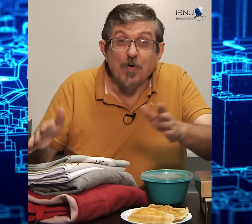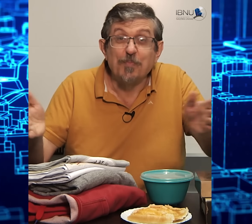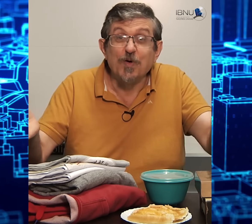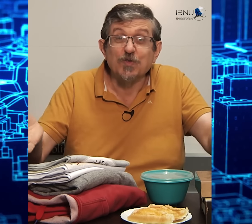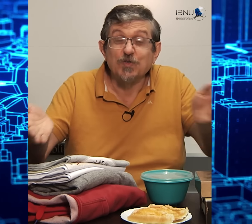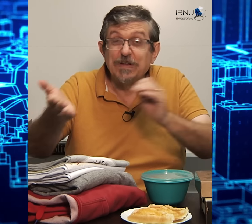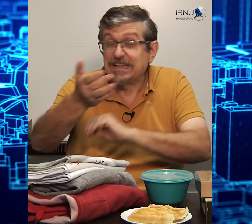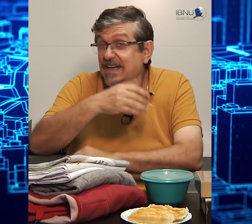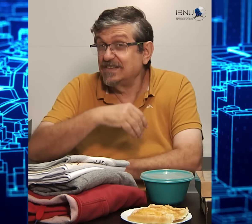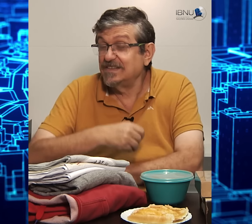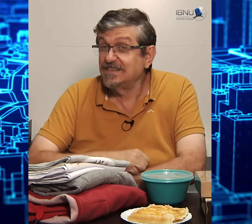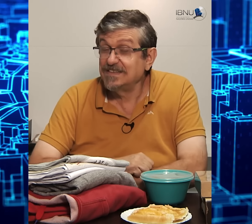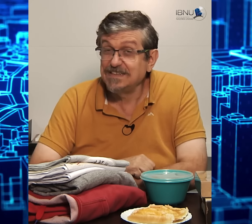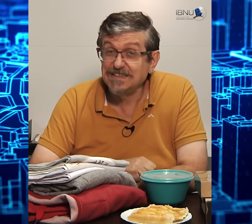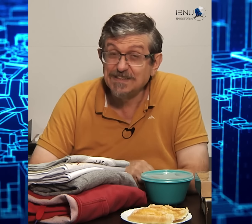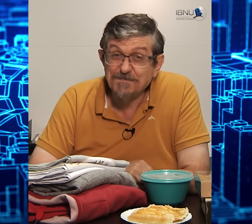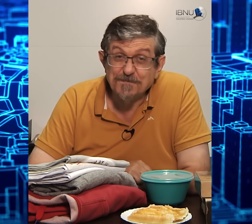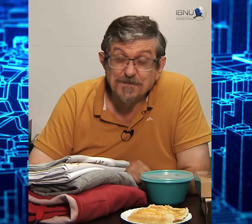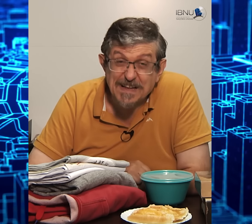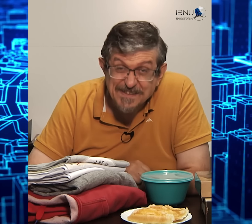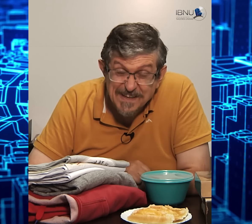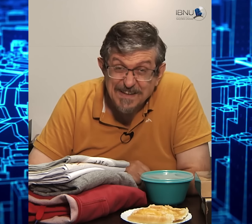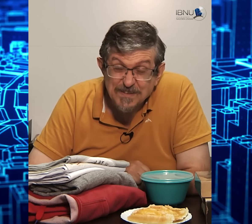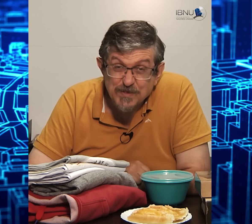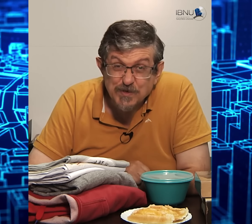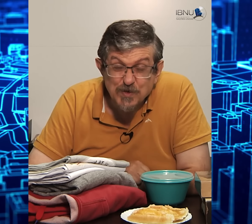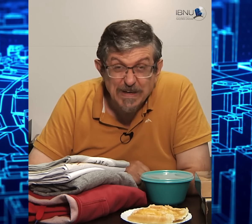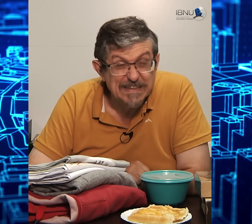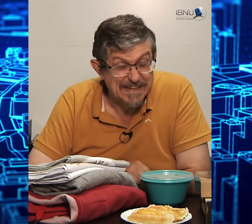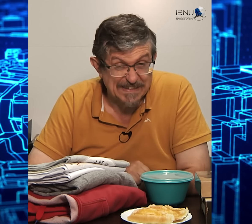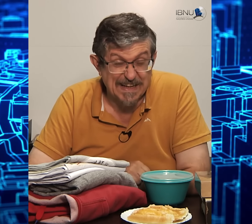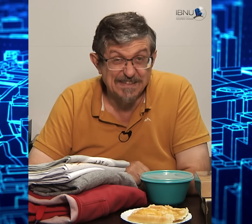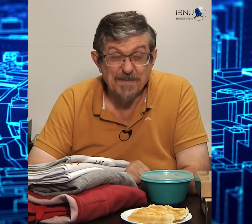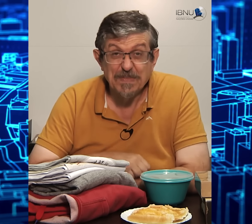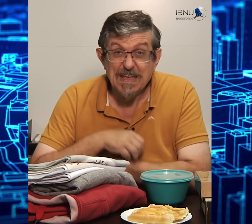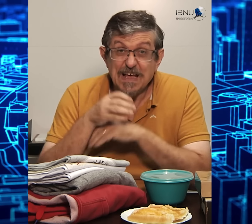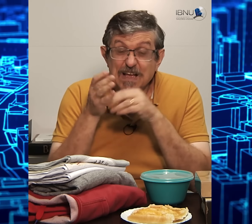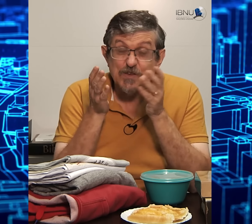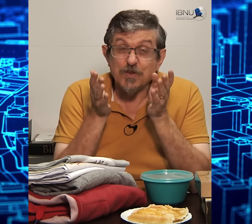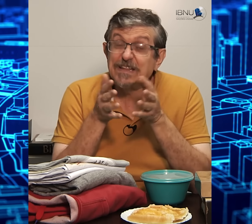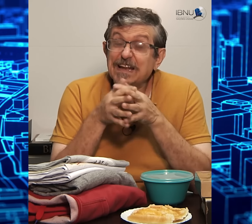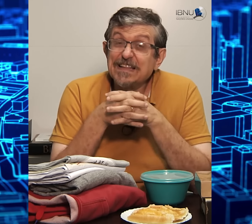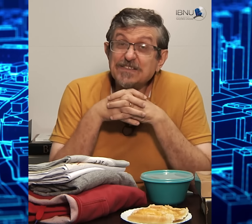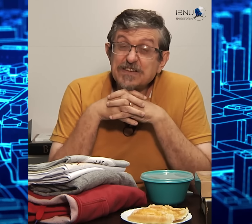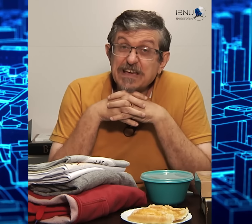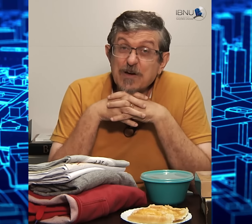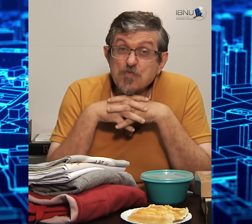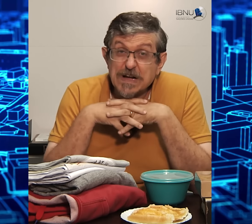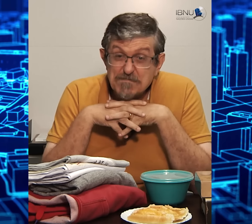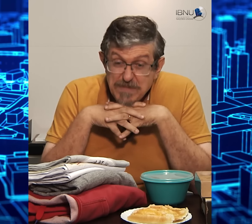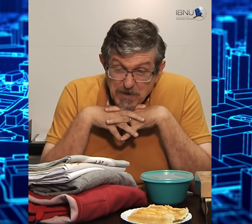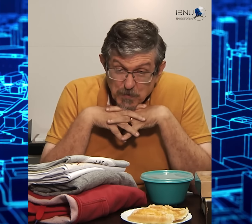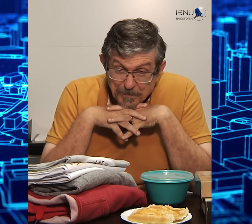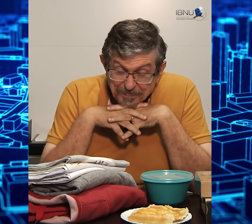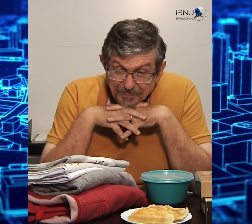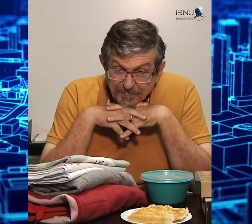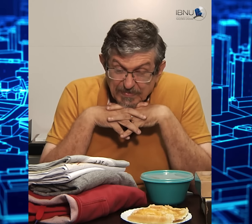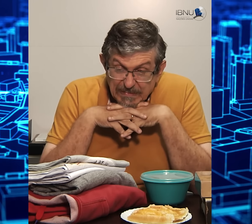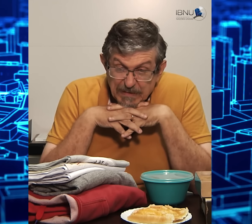quanta oportunidade de fazer solidariedade. Solidariedade é o